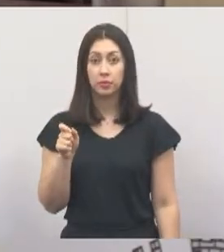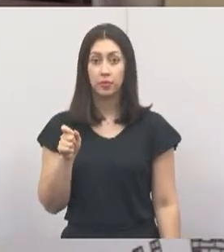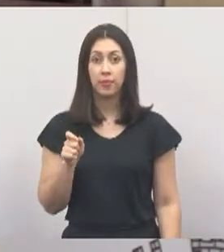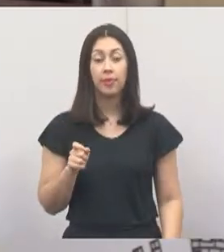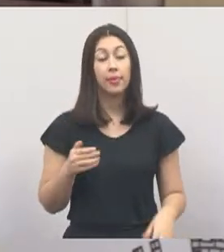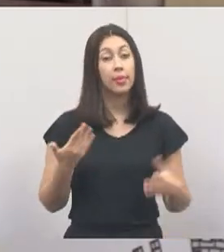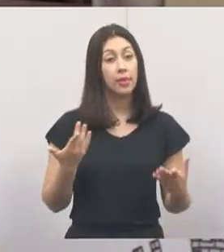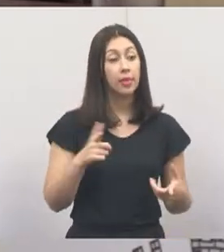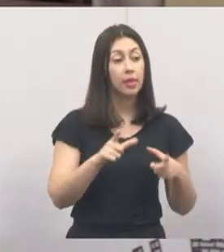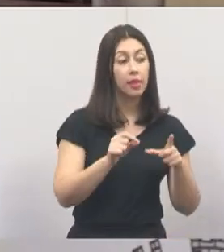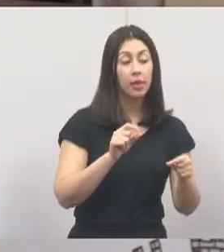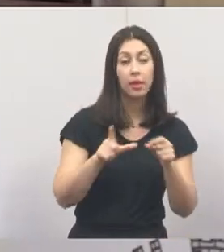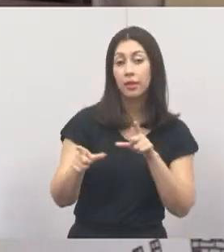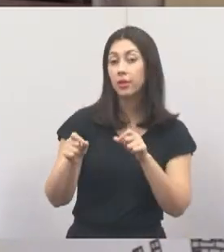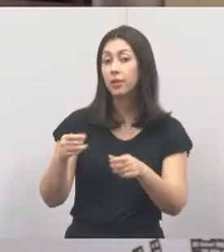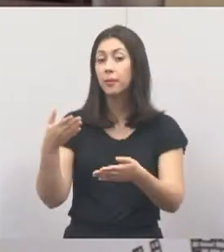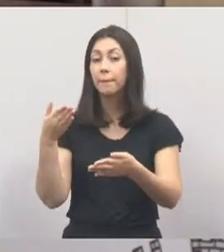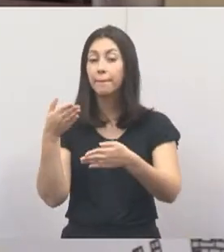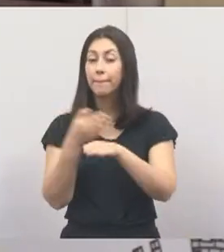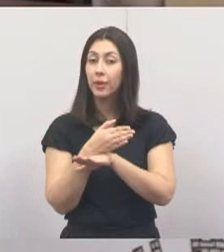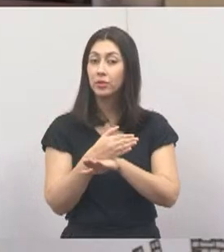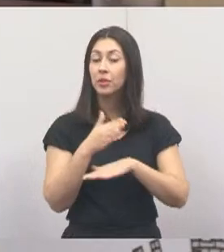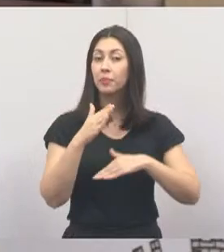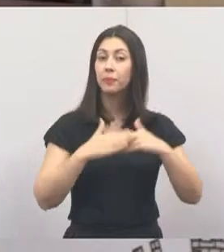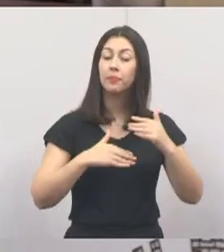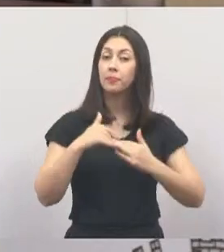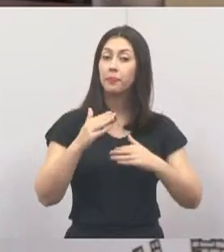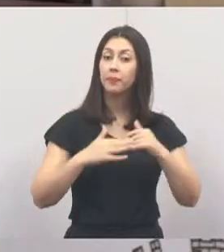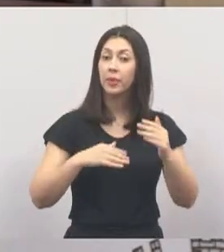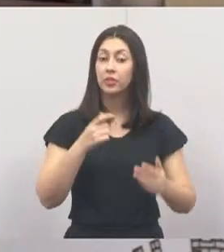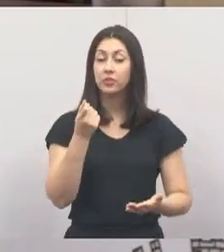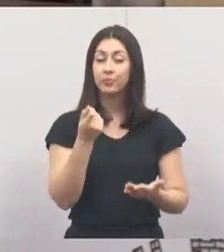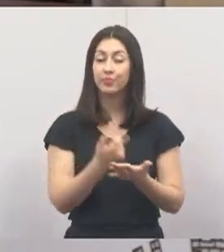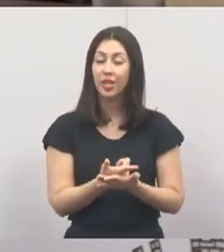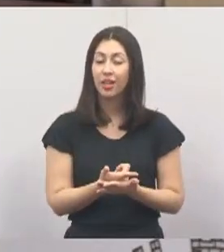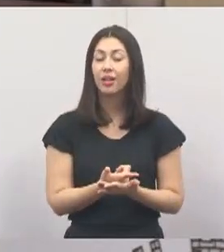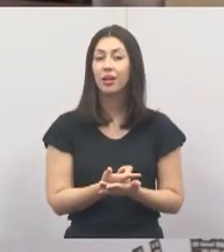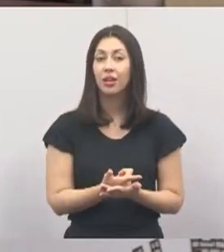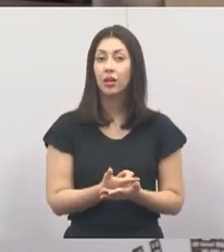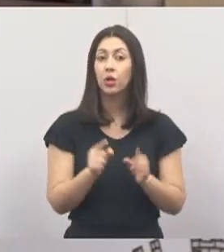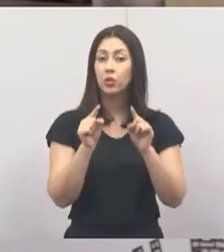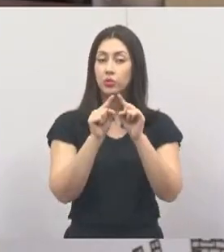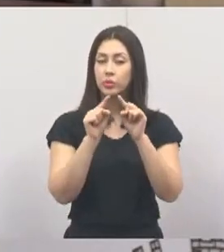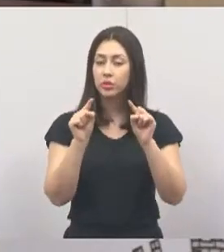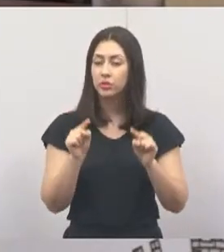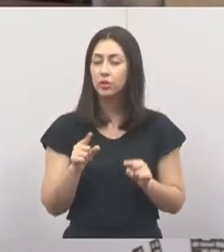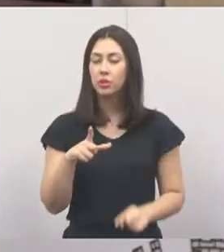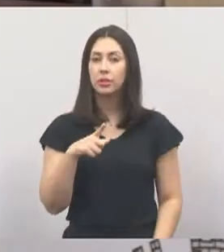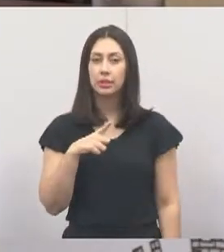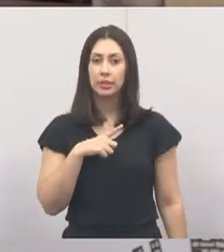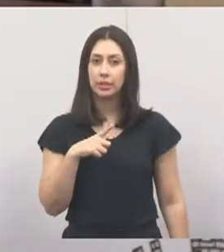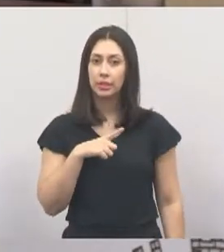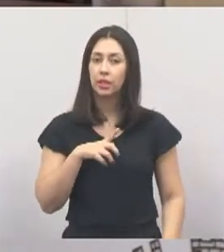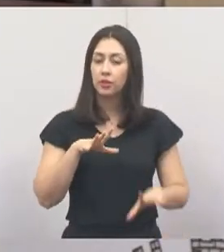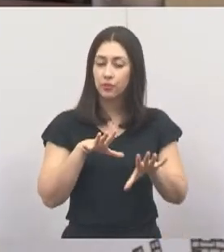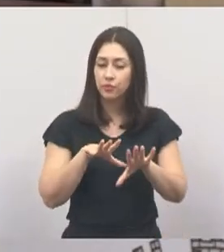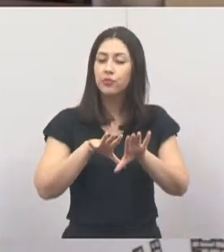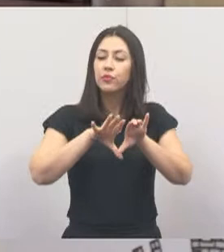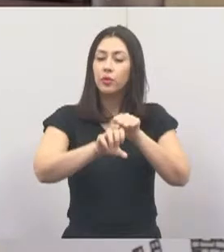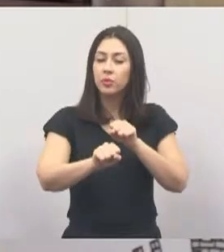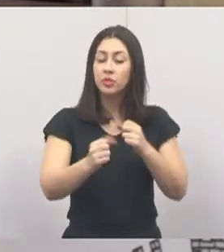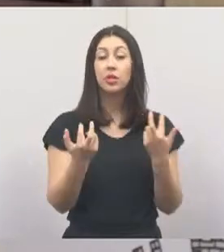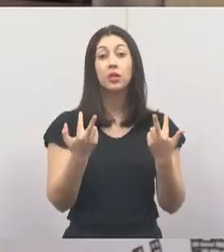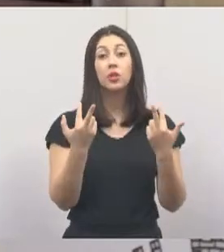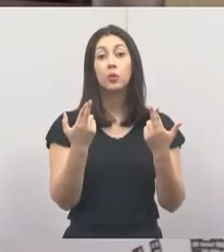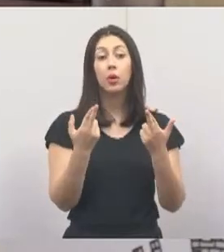para participação nas atividades remuneradas por GDA os servidores que detenham a formação descrita